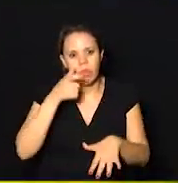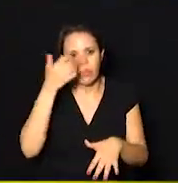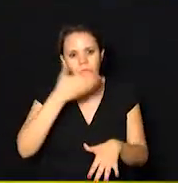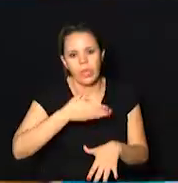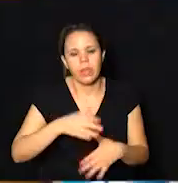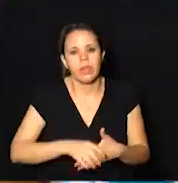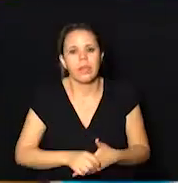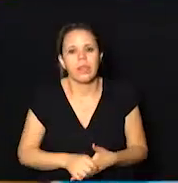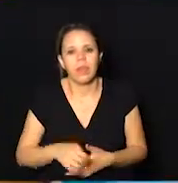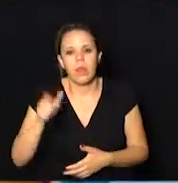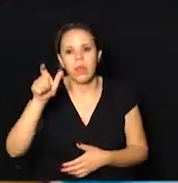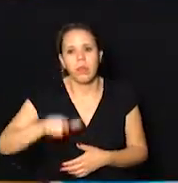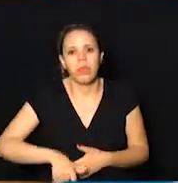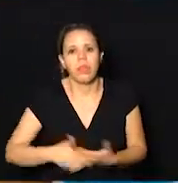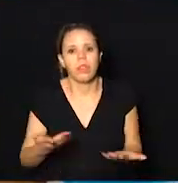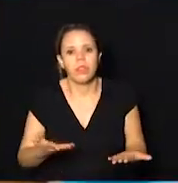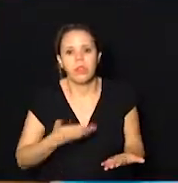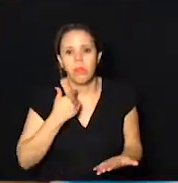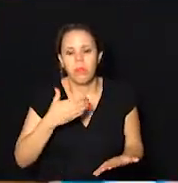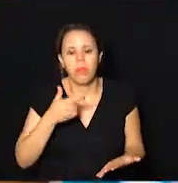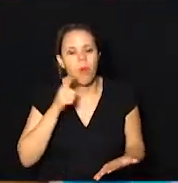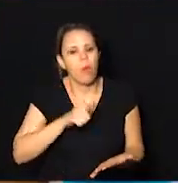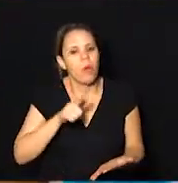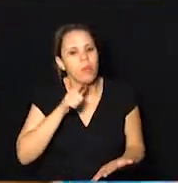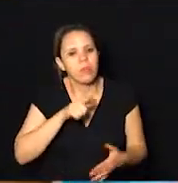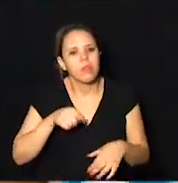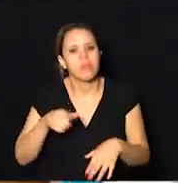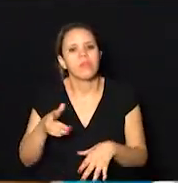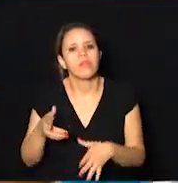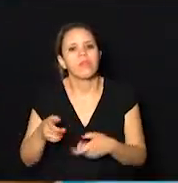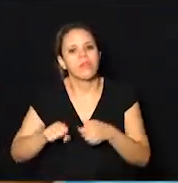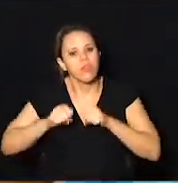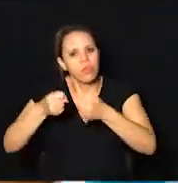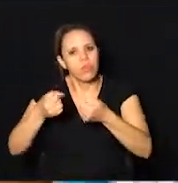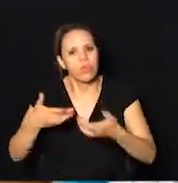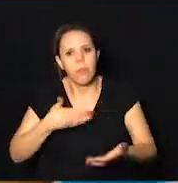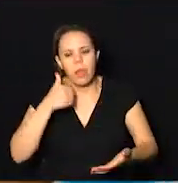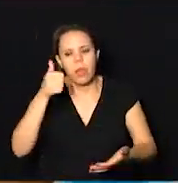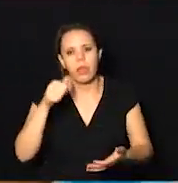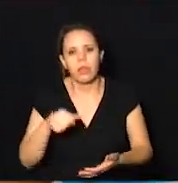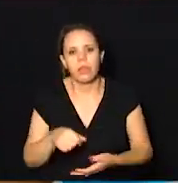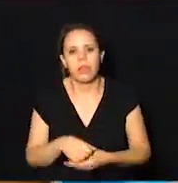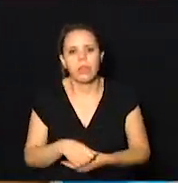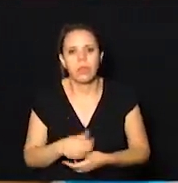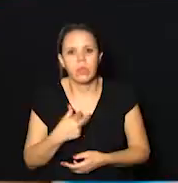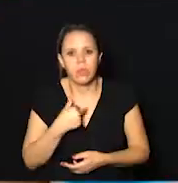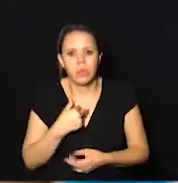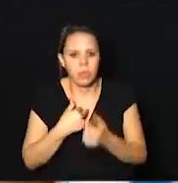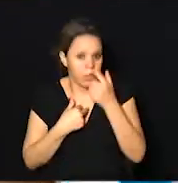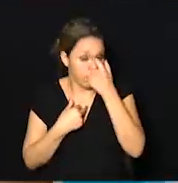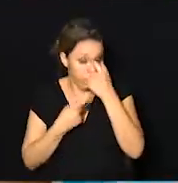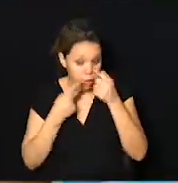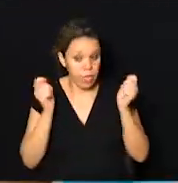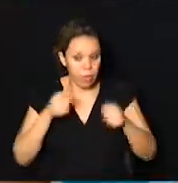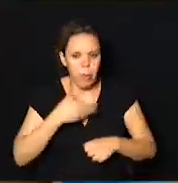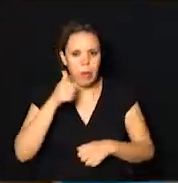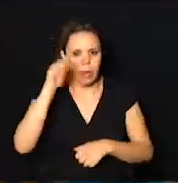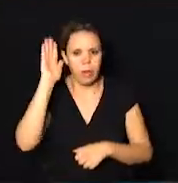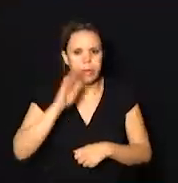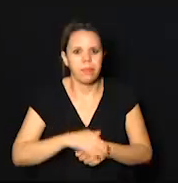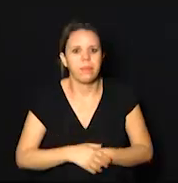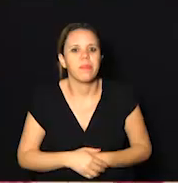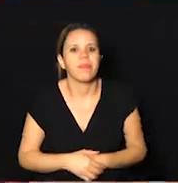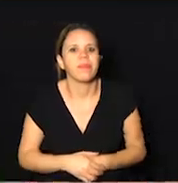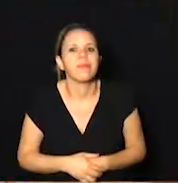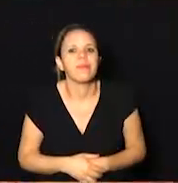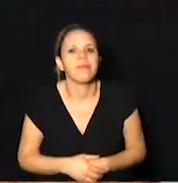sei que não vem é um cara aqui que tira o melhor de mim né até mesmo quando eu falo melhorei acho que ele não dá ele não dá para melhorar muito